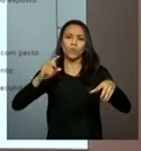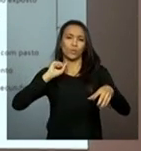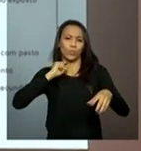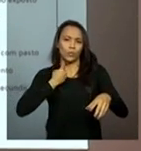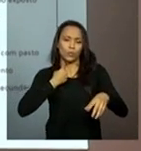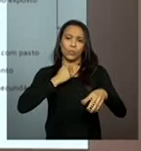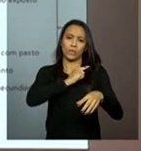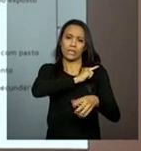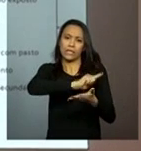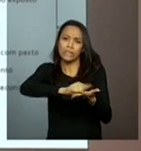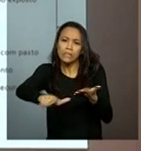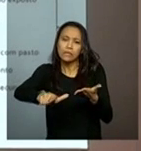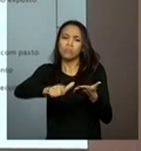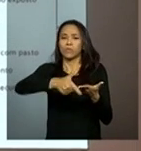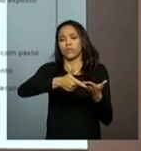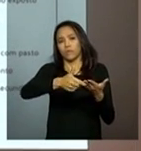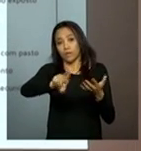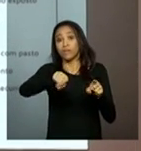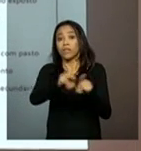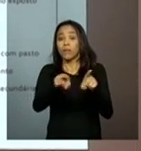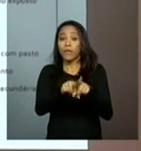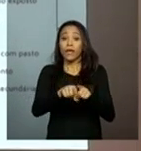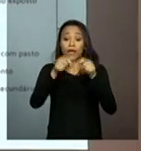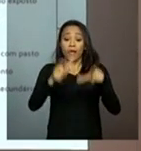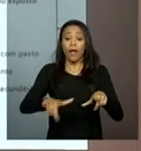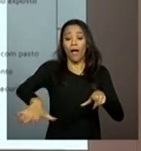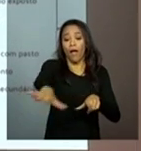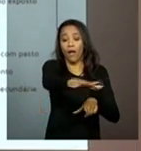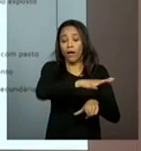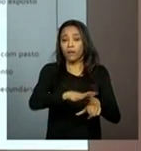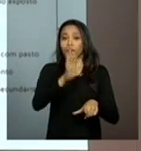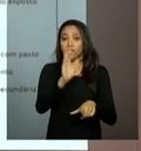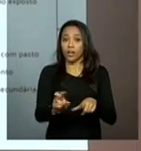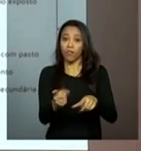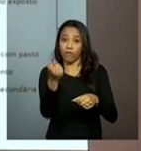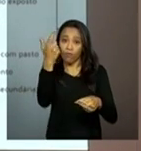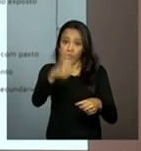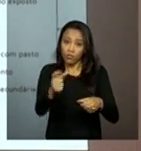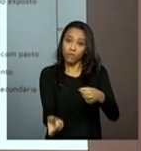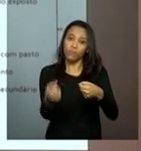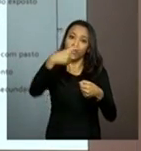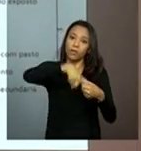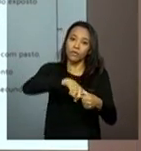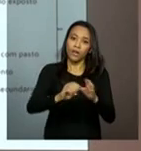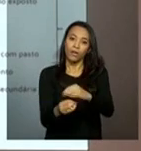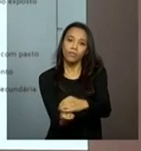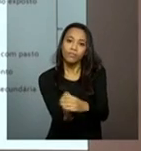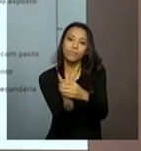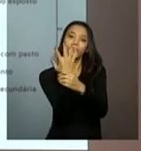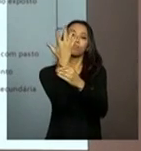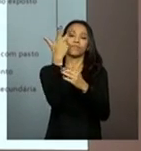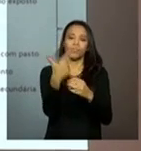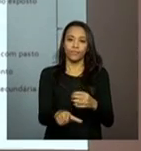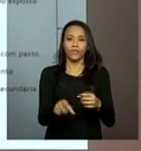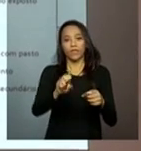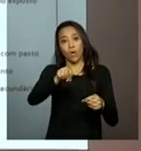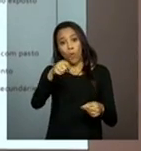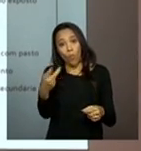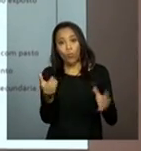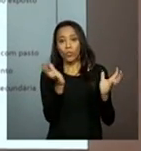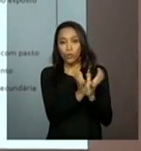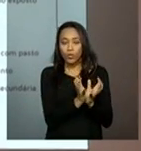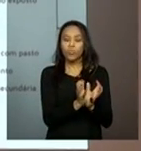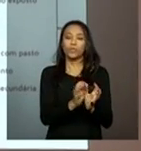sujo, regeneração com pasto, área de reflorestamento que ainda é muito pequena e vegetação secundária, ou seja,